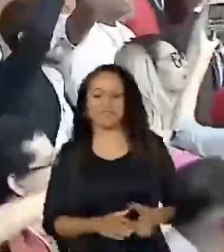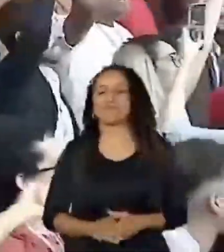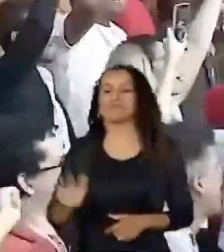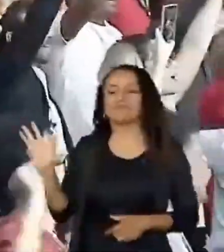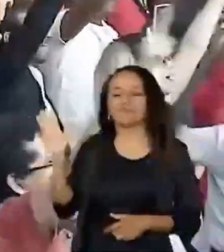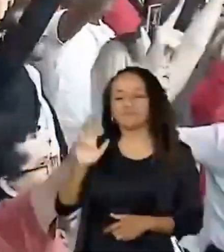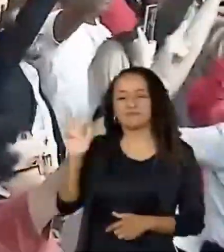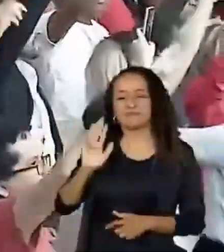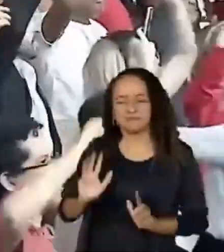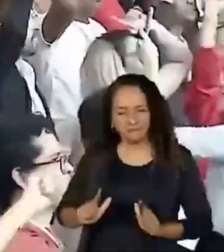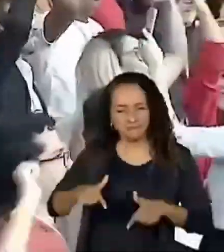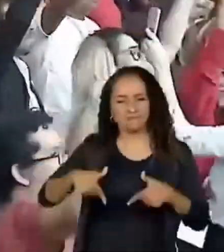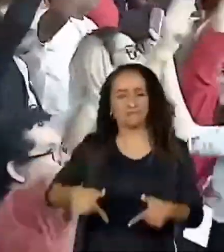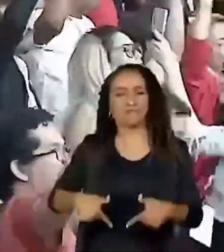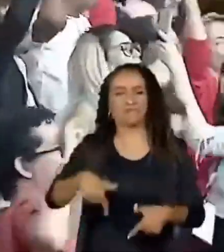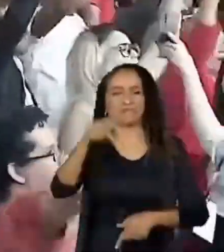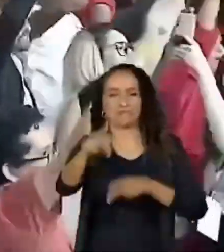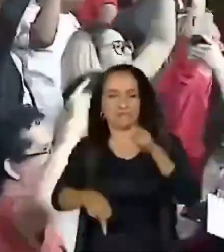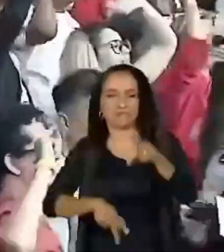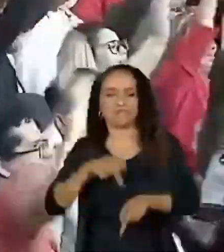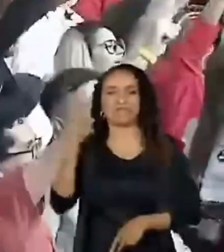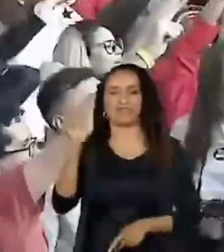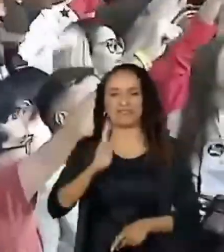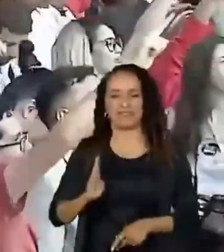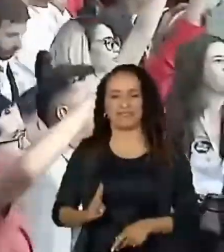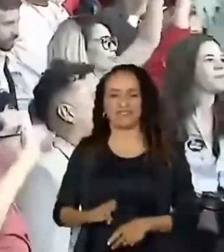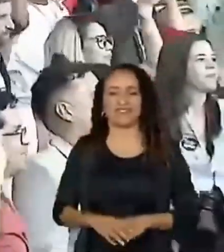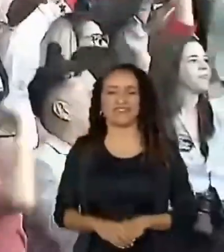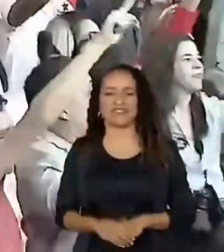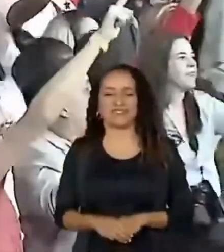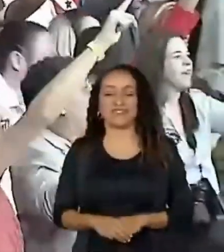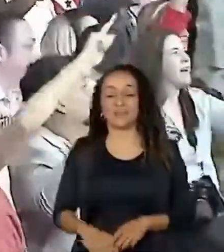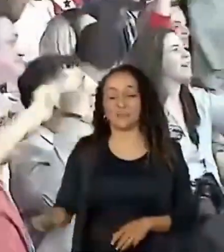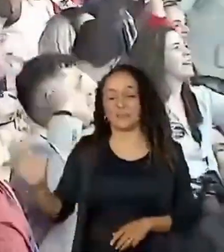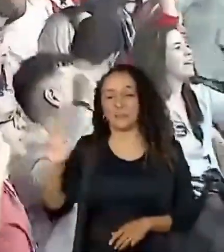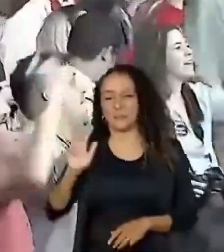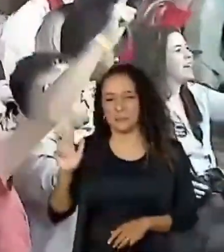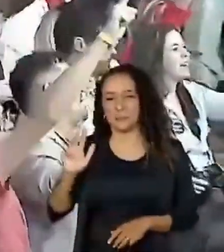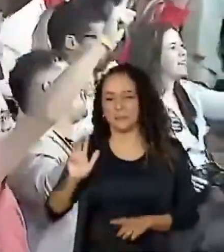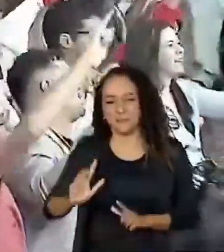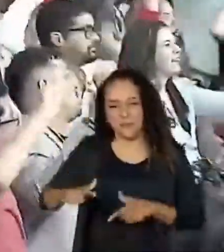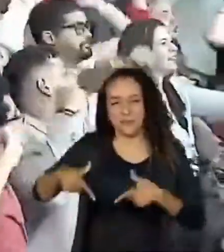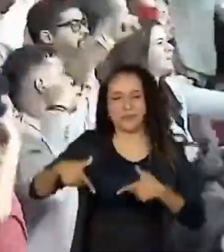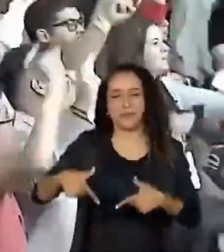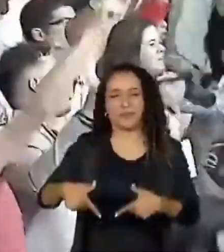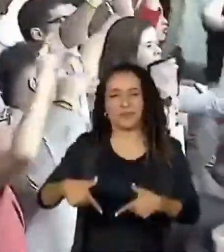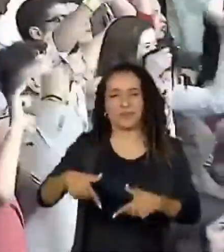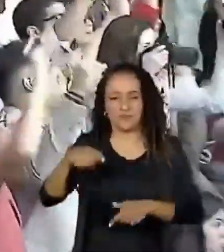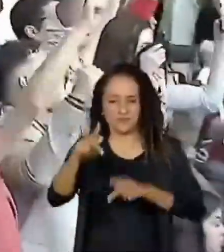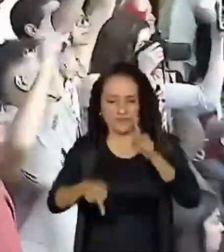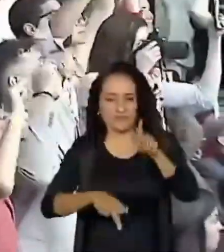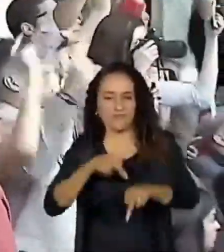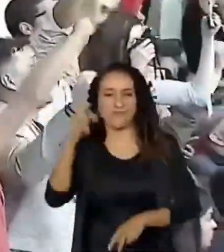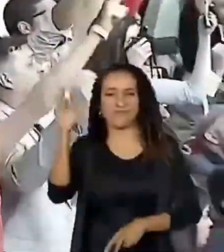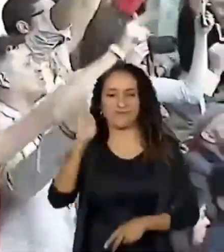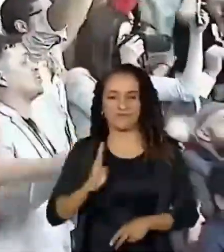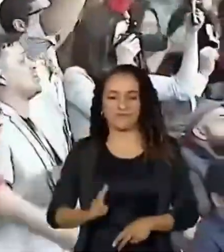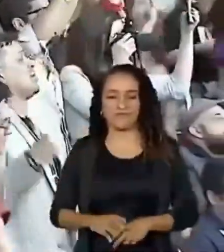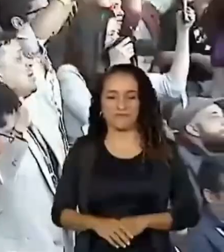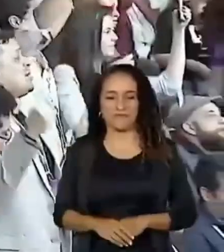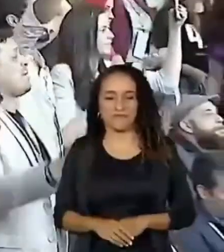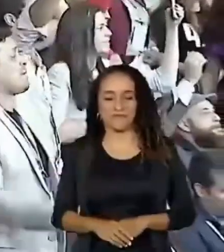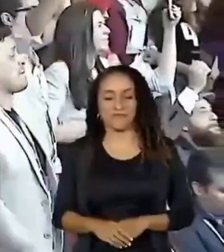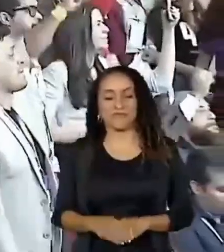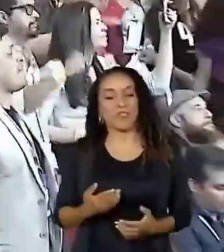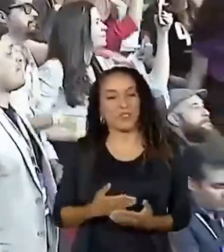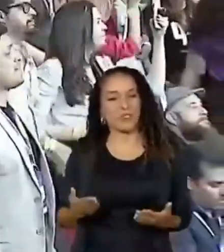Lula, guerreiro do povo brasileiro. Lula, guerreiro, o povo brasileiro. E